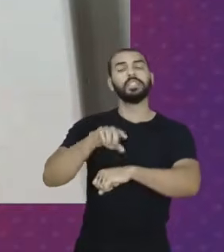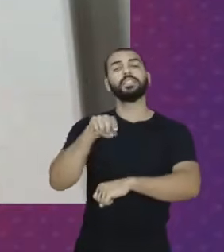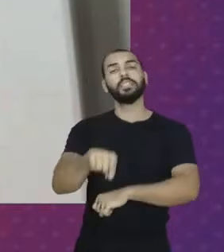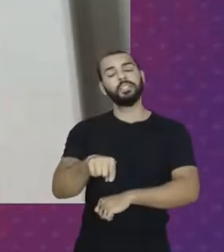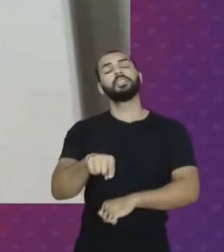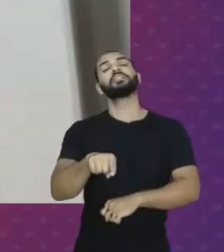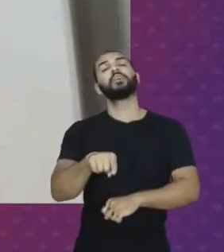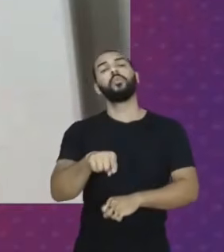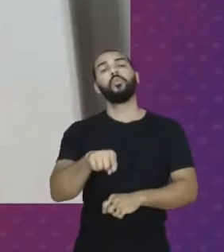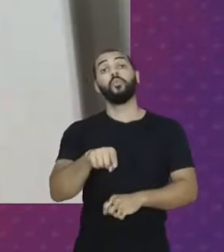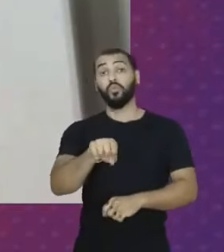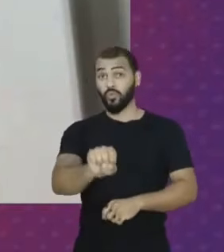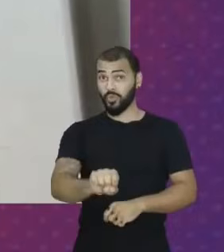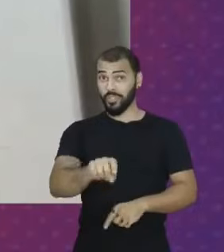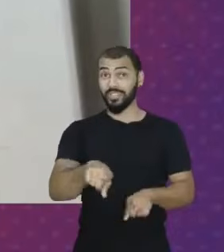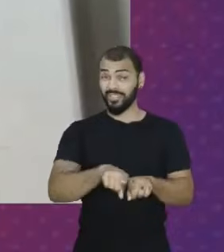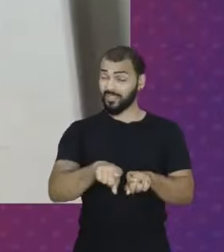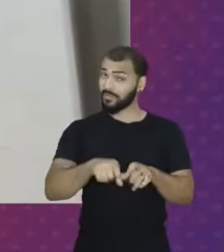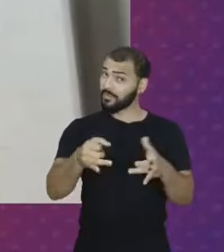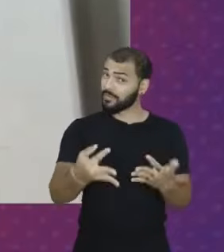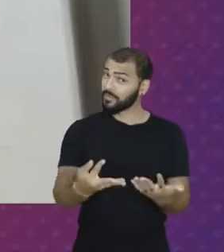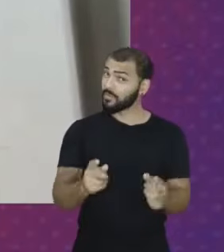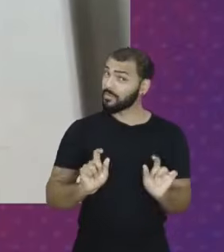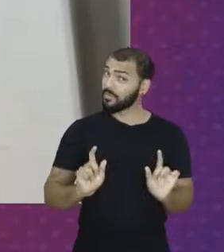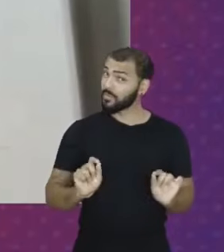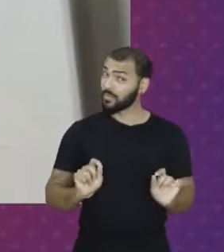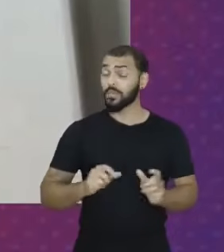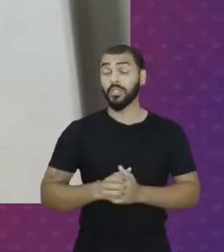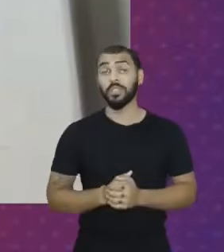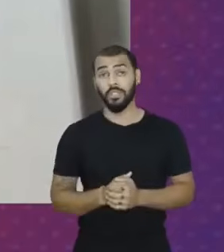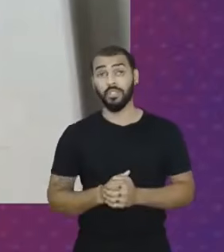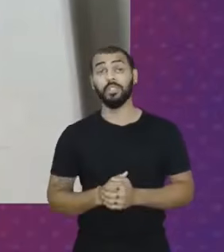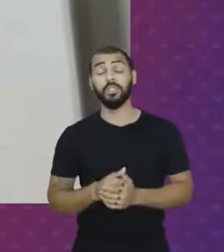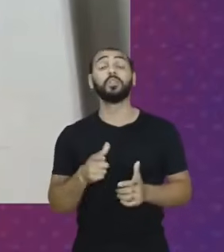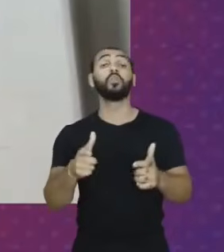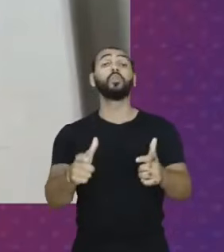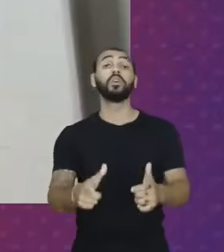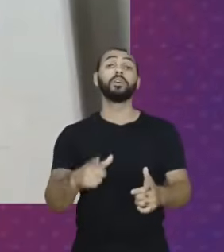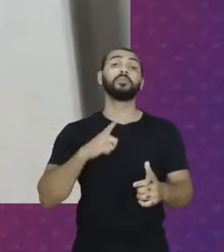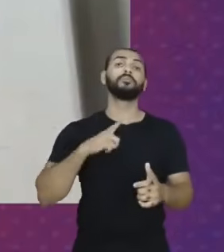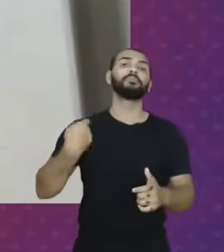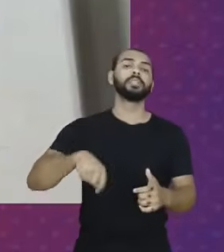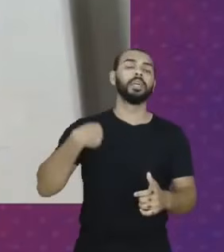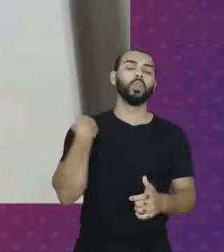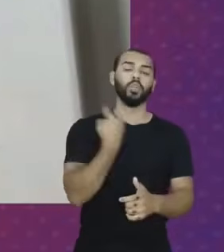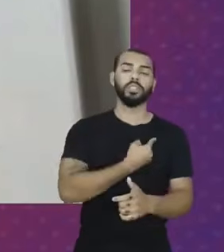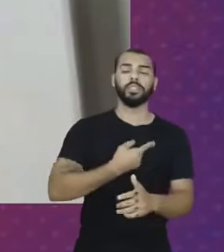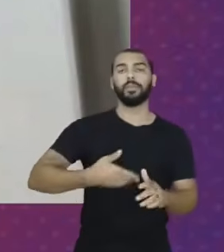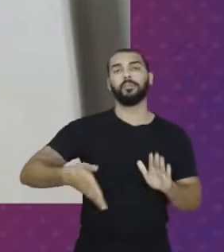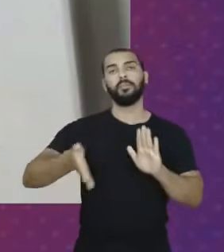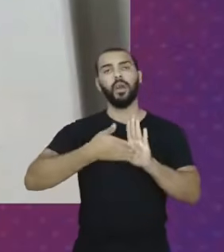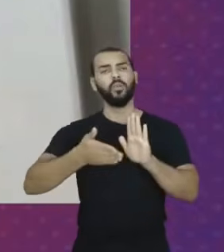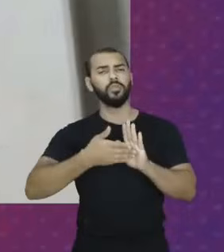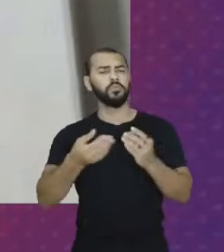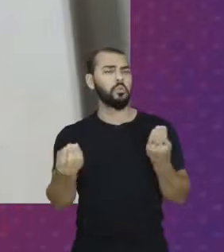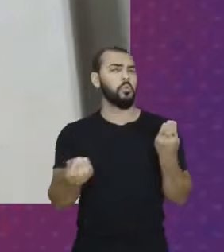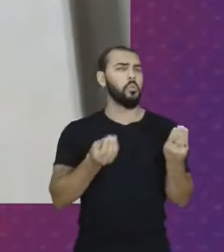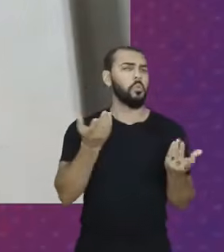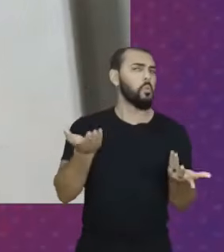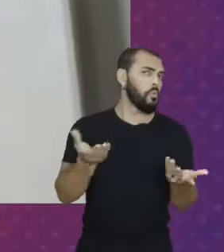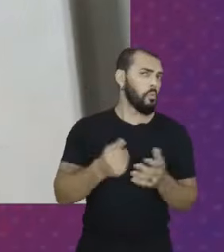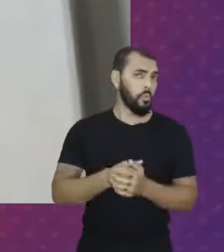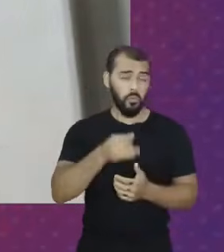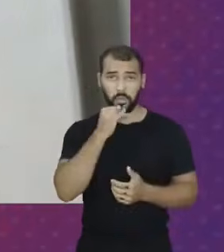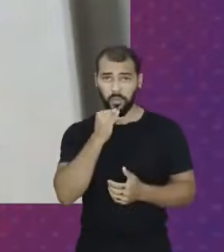população negra, levar para esse espaço as nossas pautas. Então, como que a gente faz isso? Hoje o